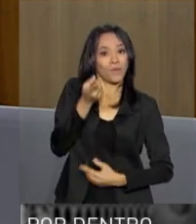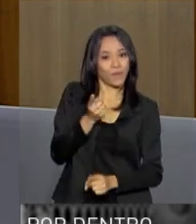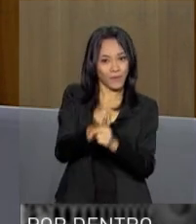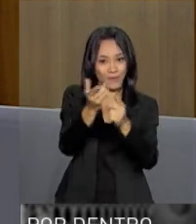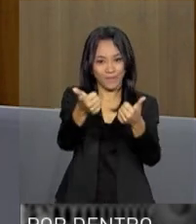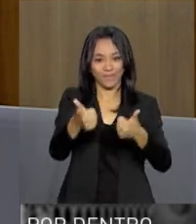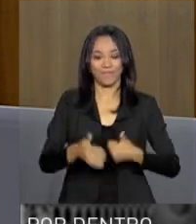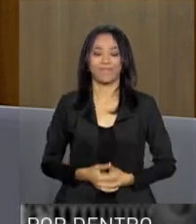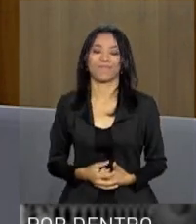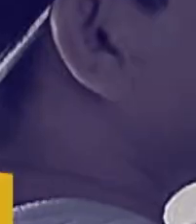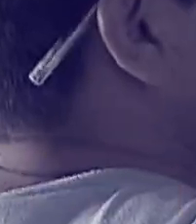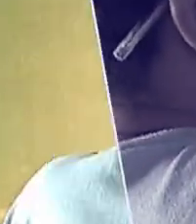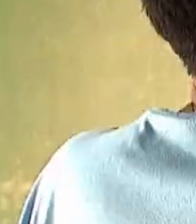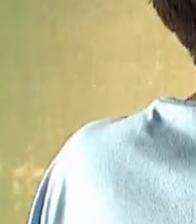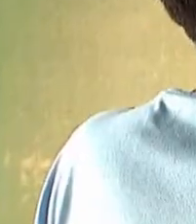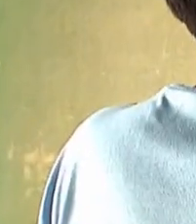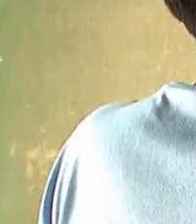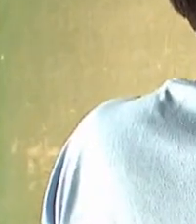governo